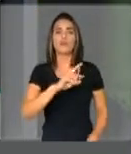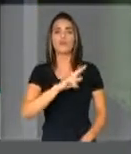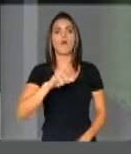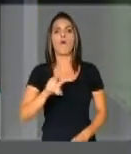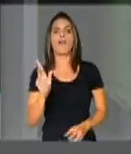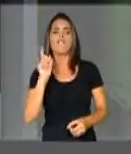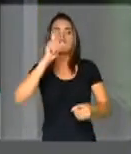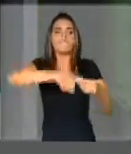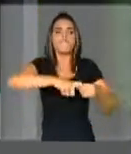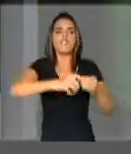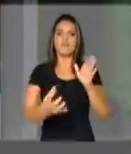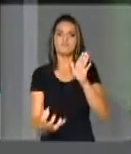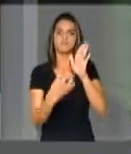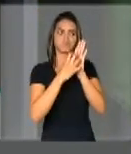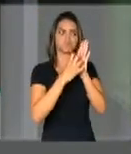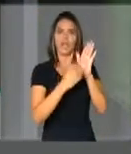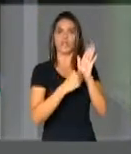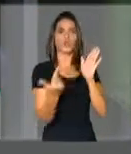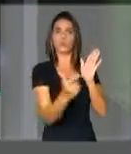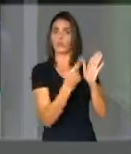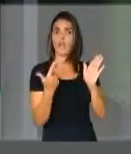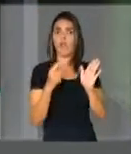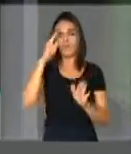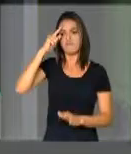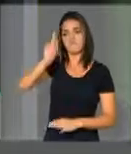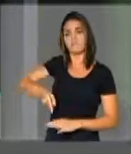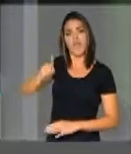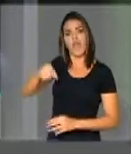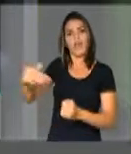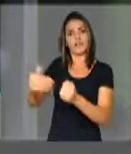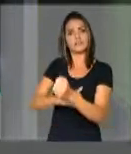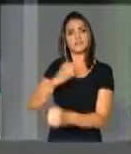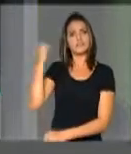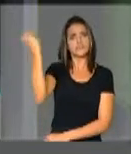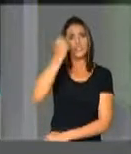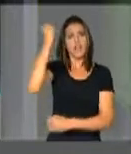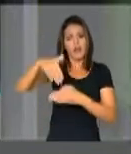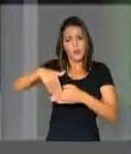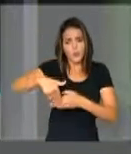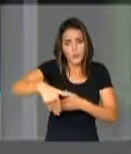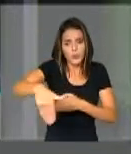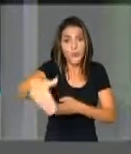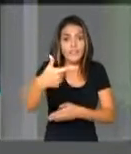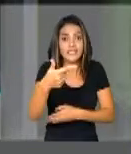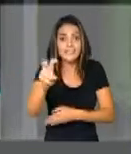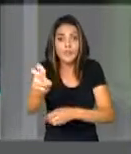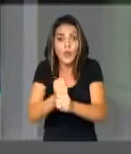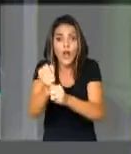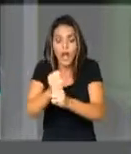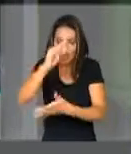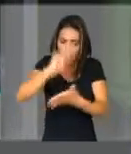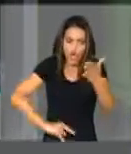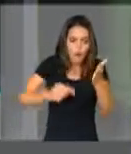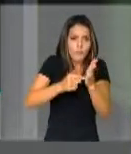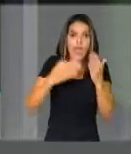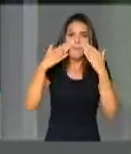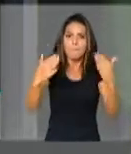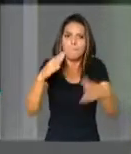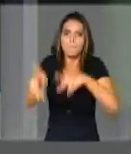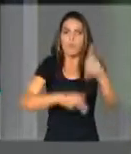jurado do estado possam definir o caráter ultrassecreto por até 25 anos de um documento